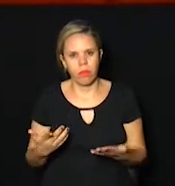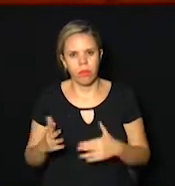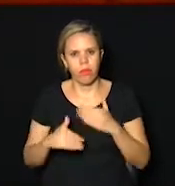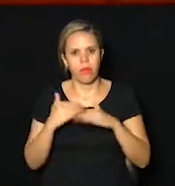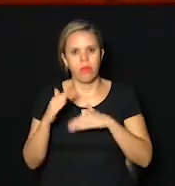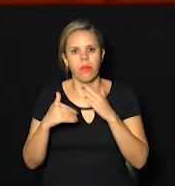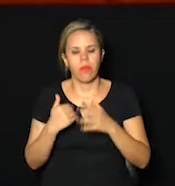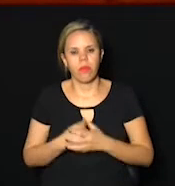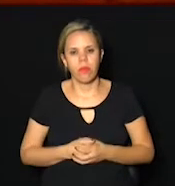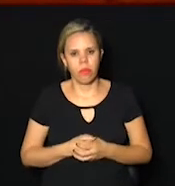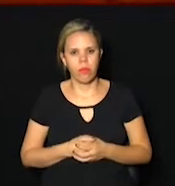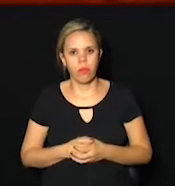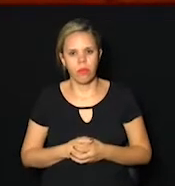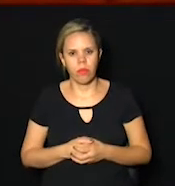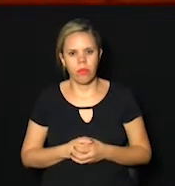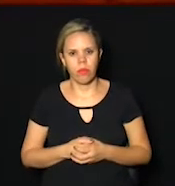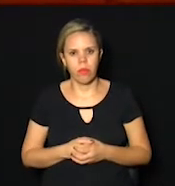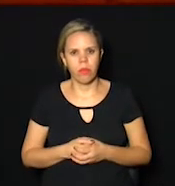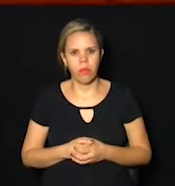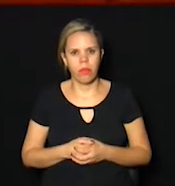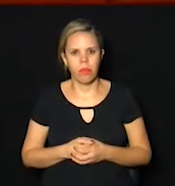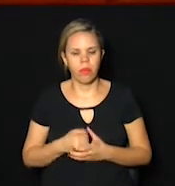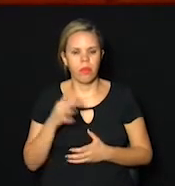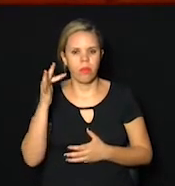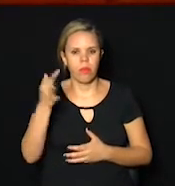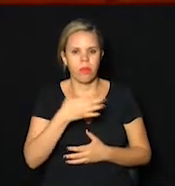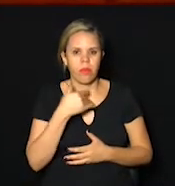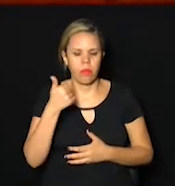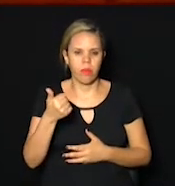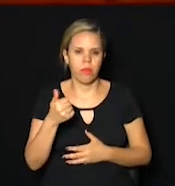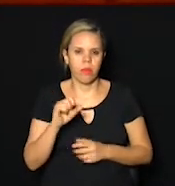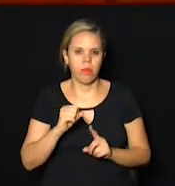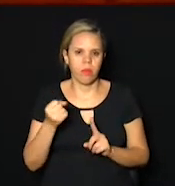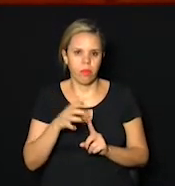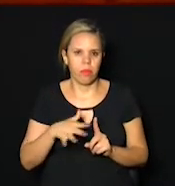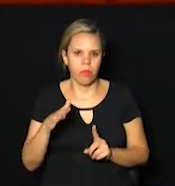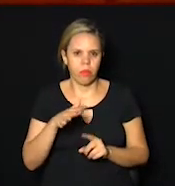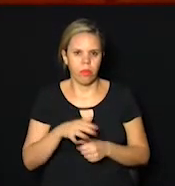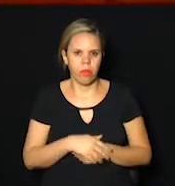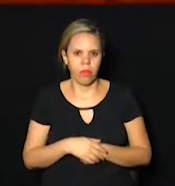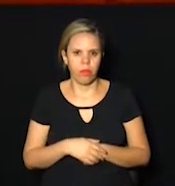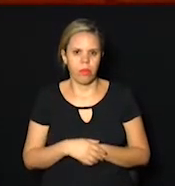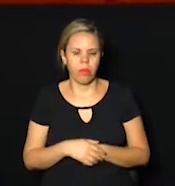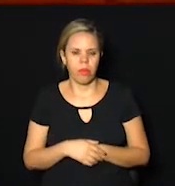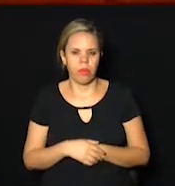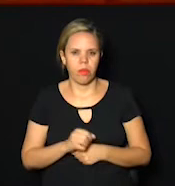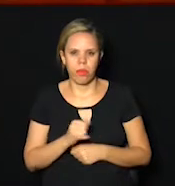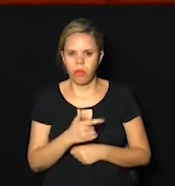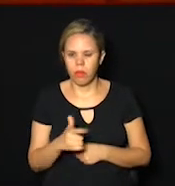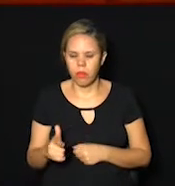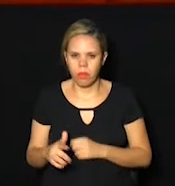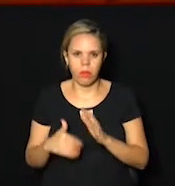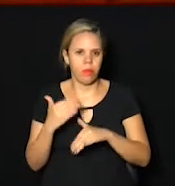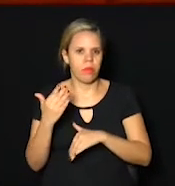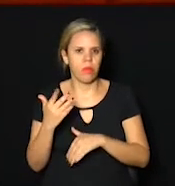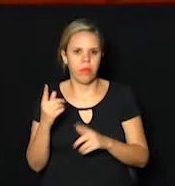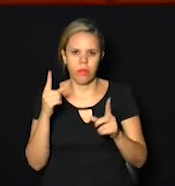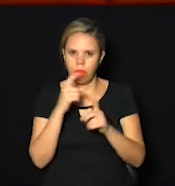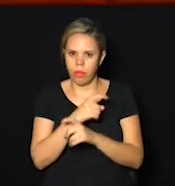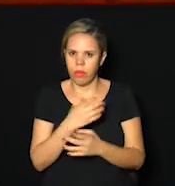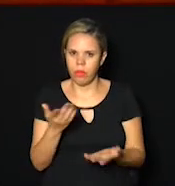construindo condições para um futuro melhor para a sociedade. Sem essa construção fica muito